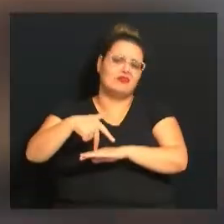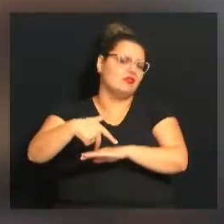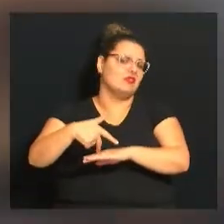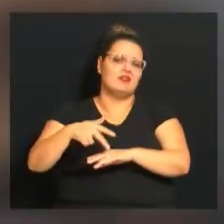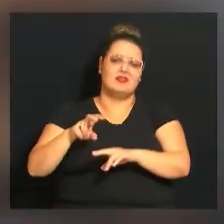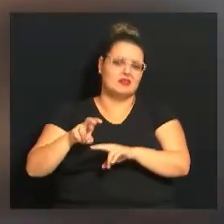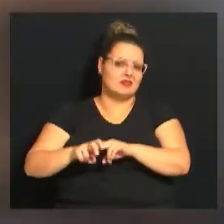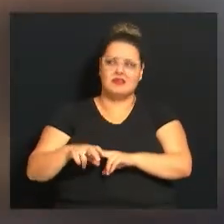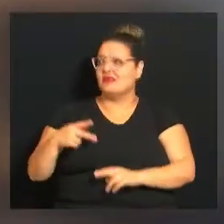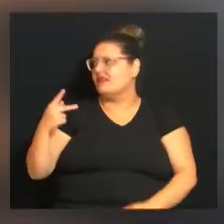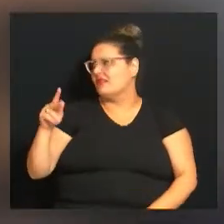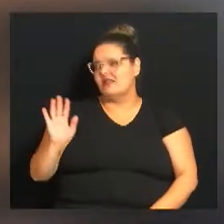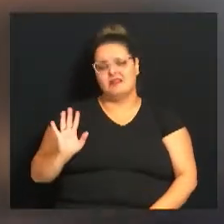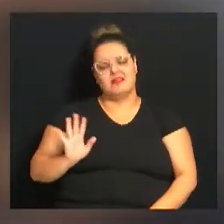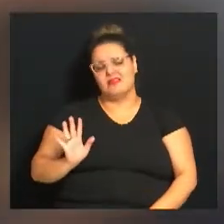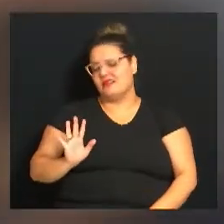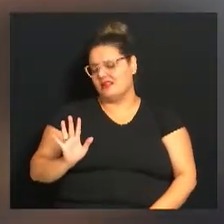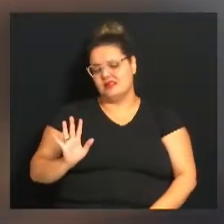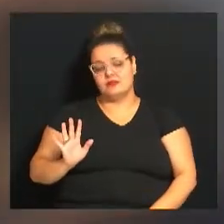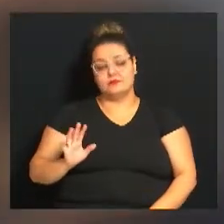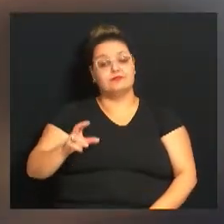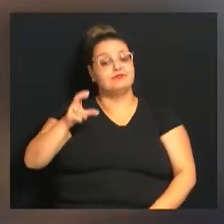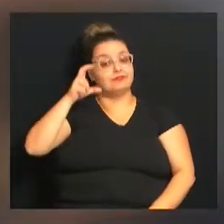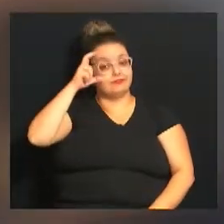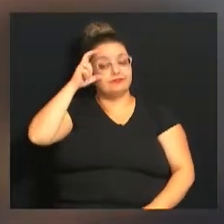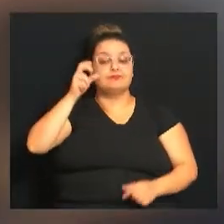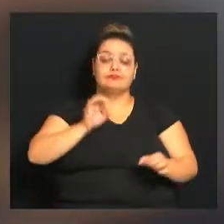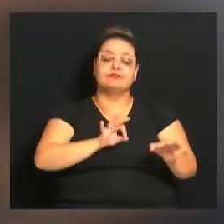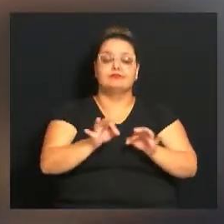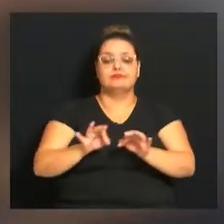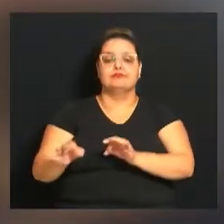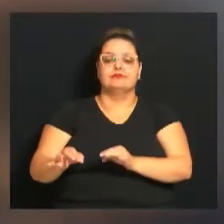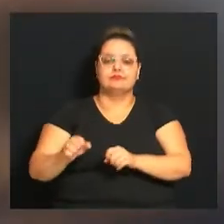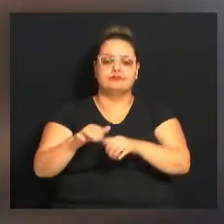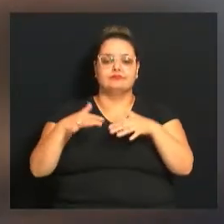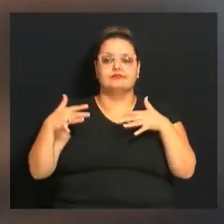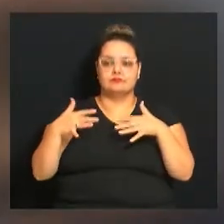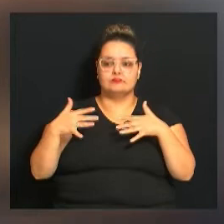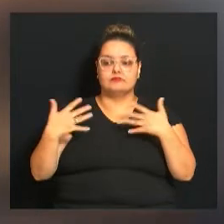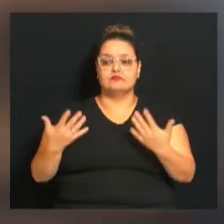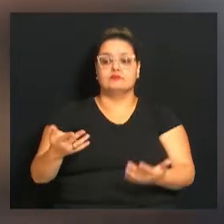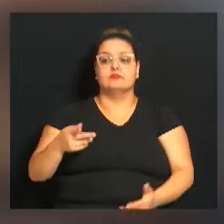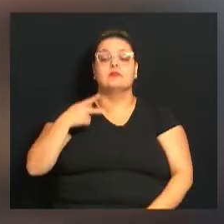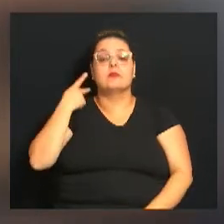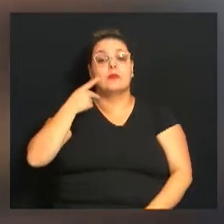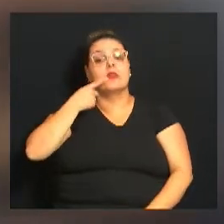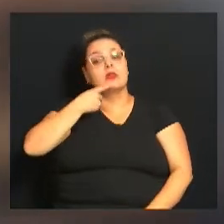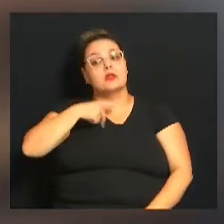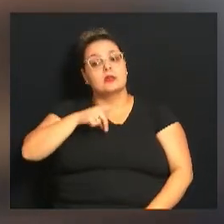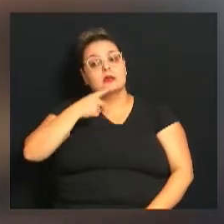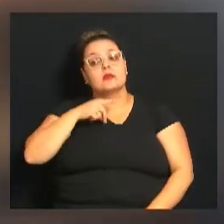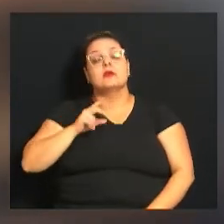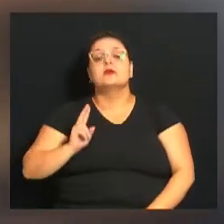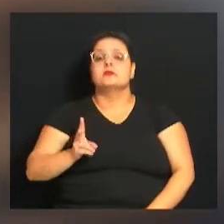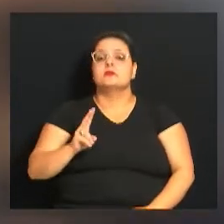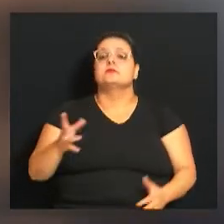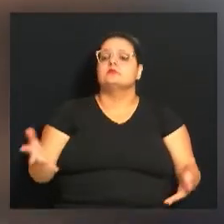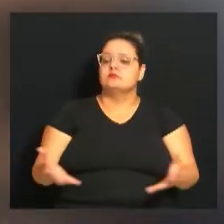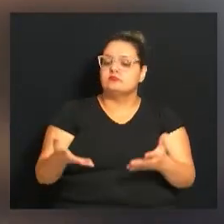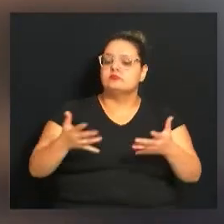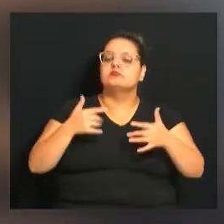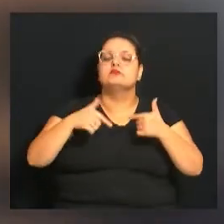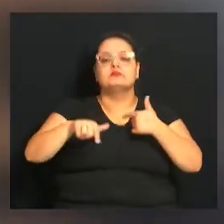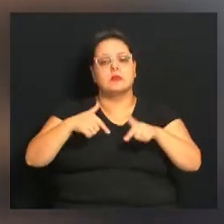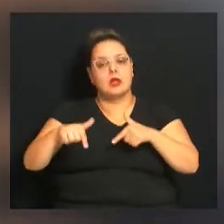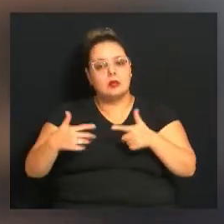O vereador Carlinhos Camelô conduziu os trabalhos da audiência. Eduardo Magoga sempre contribuindo, sempre trabalhando,